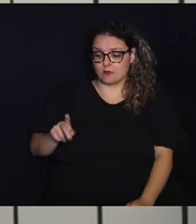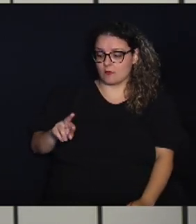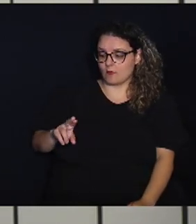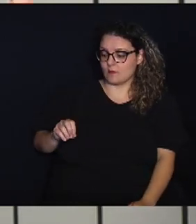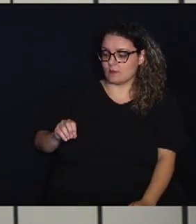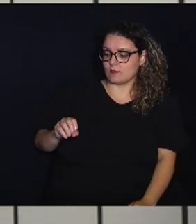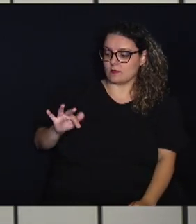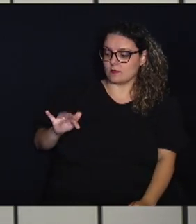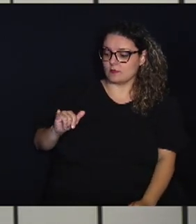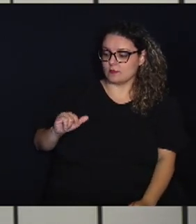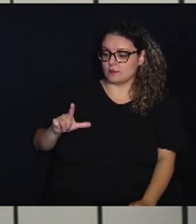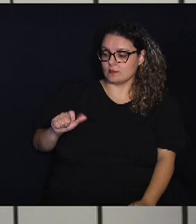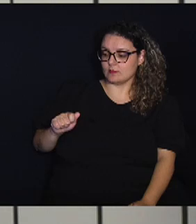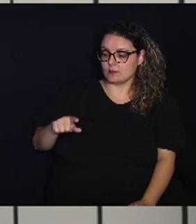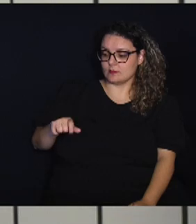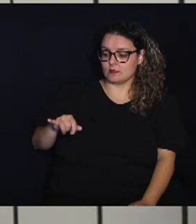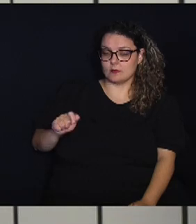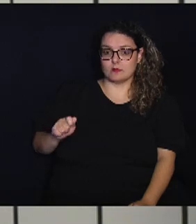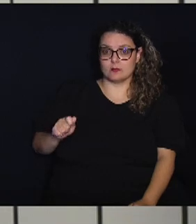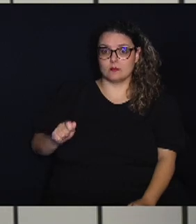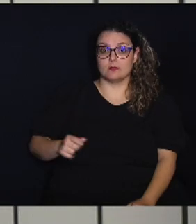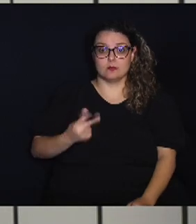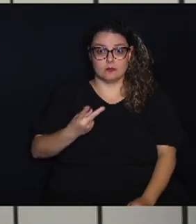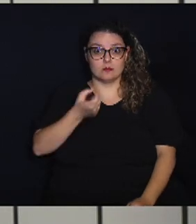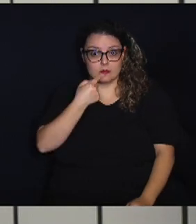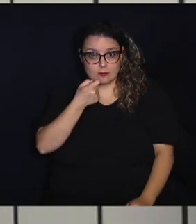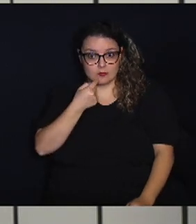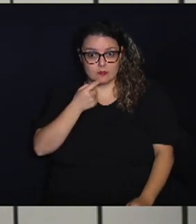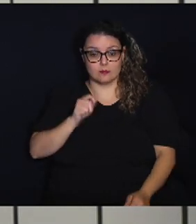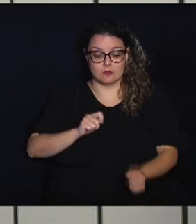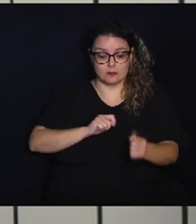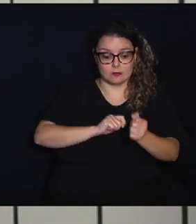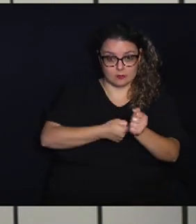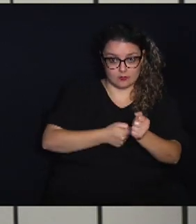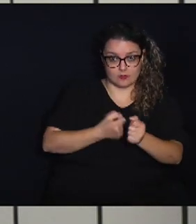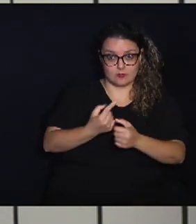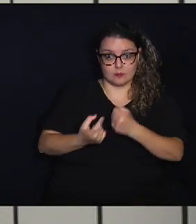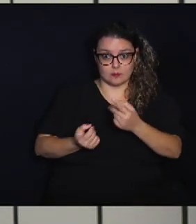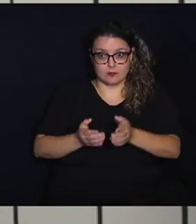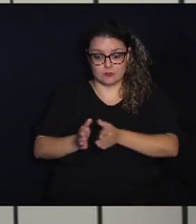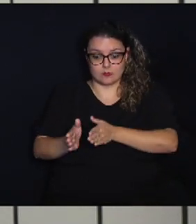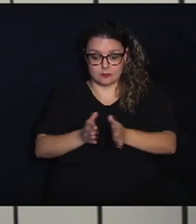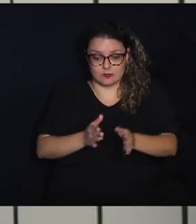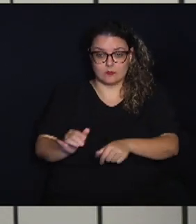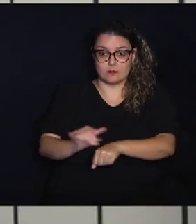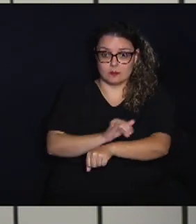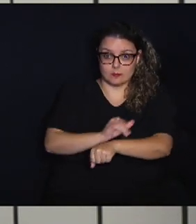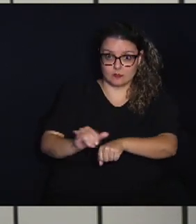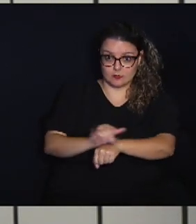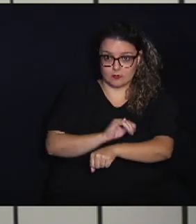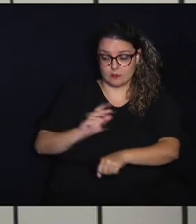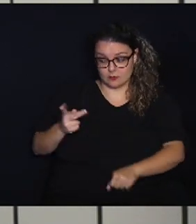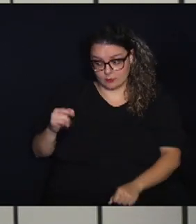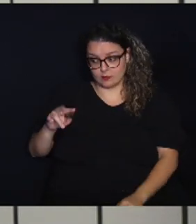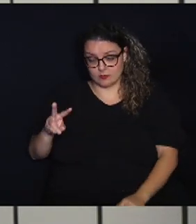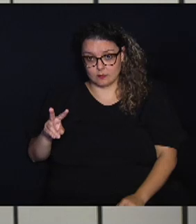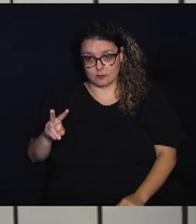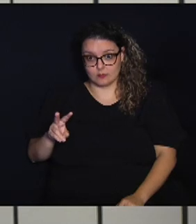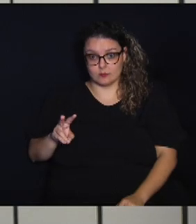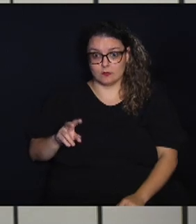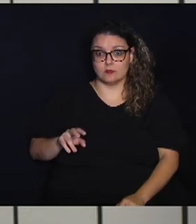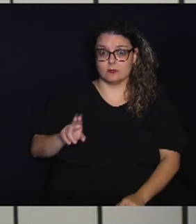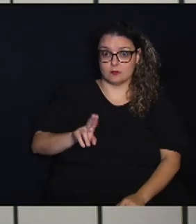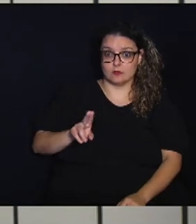profilaxia, pré-exposição, que são 2 medicamentos que bloqueiam alguns caminhos para o HIV, usa para infectar